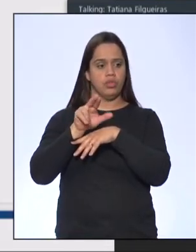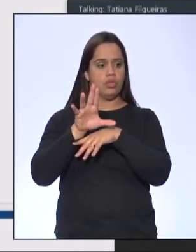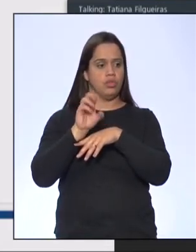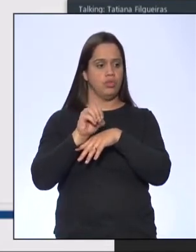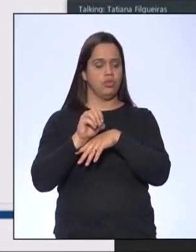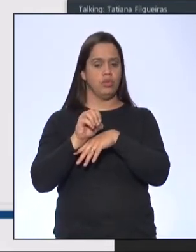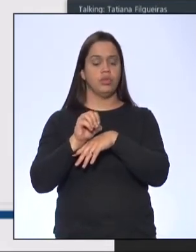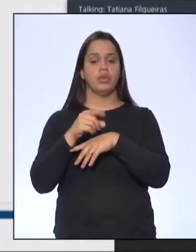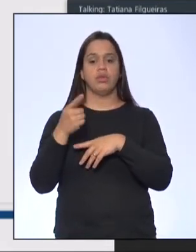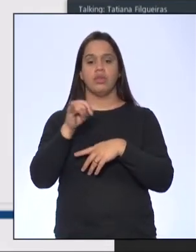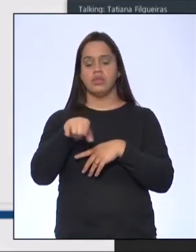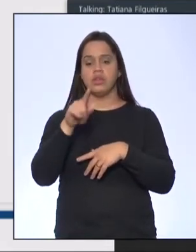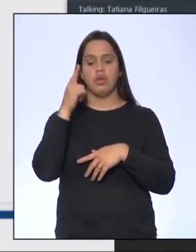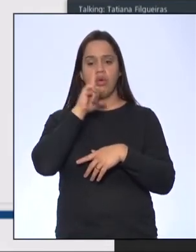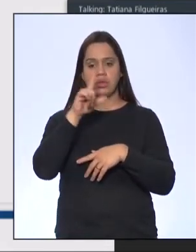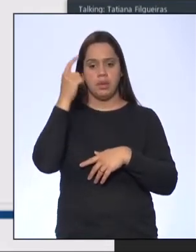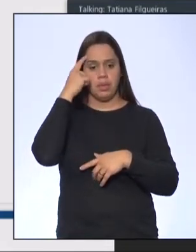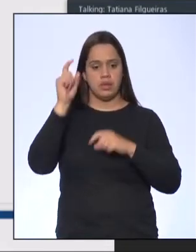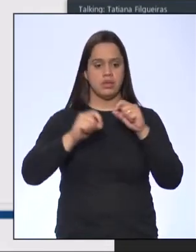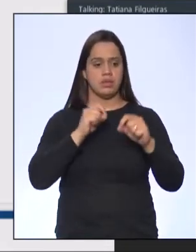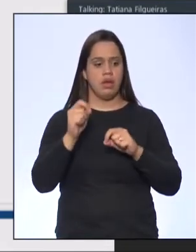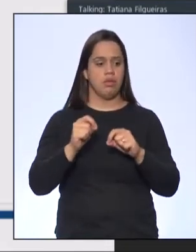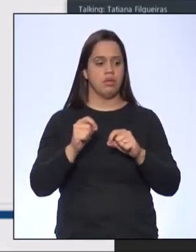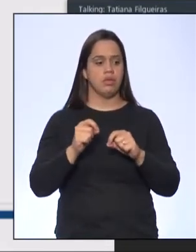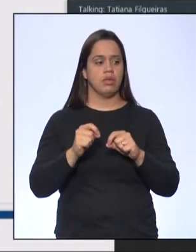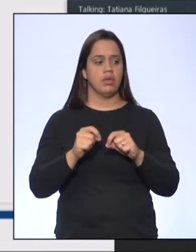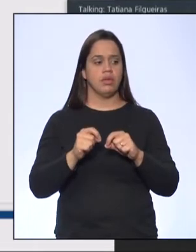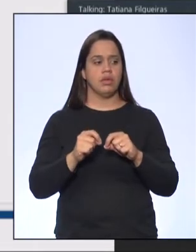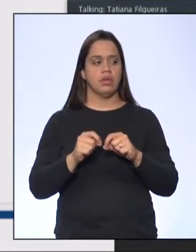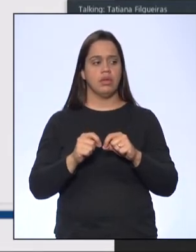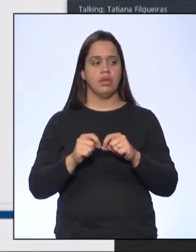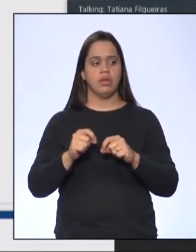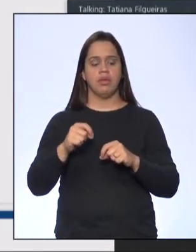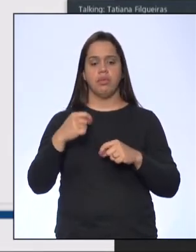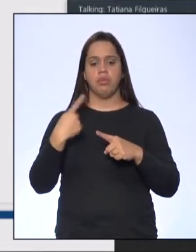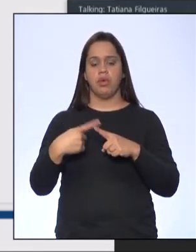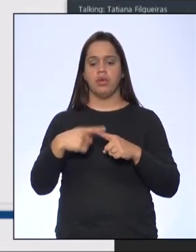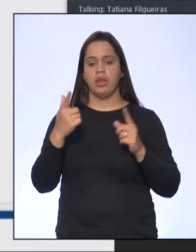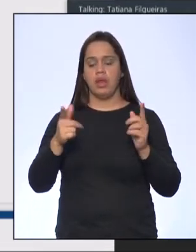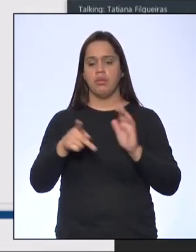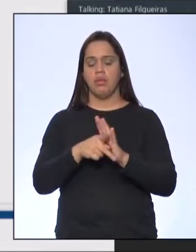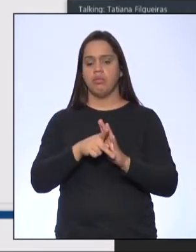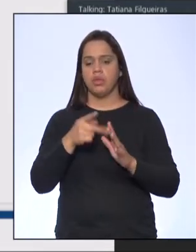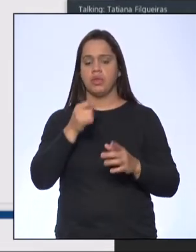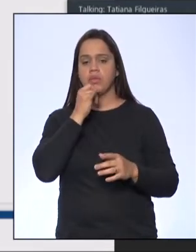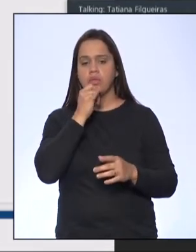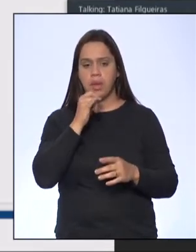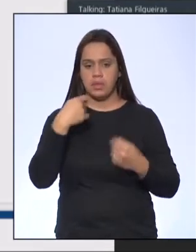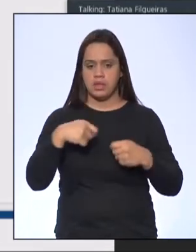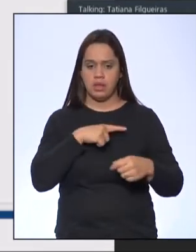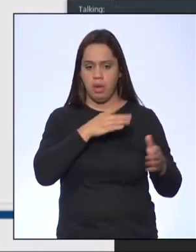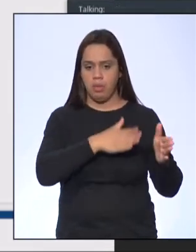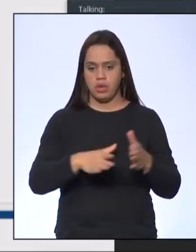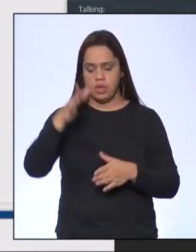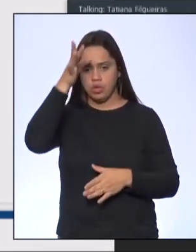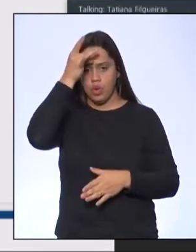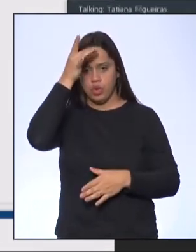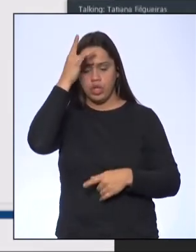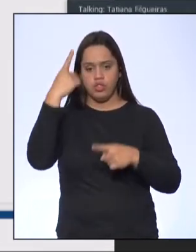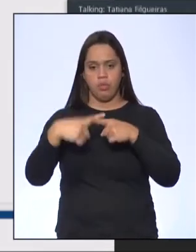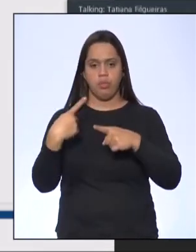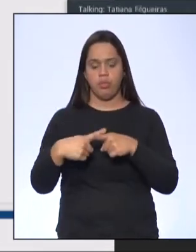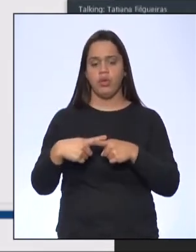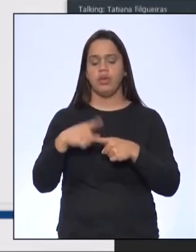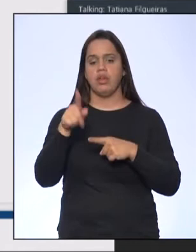não consegue preparar uma aula que você misture português, matemática com inglês e com ciências. Você